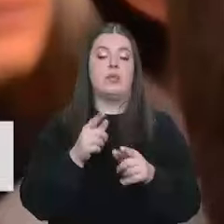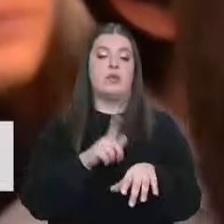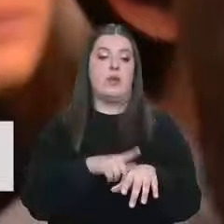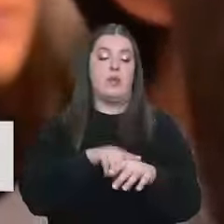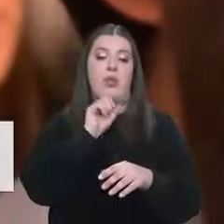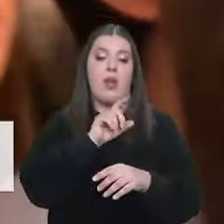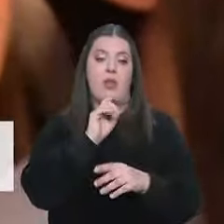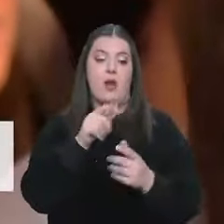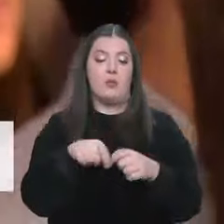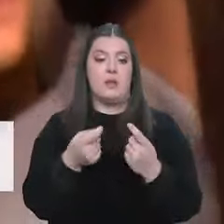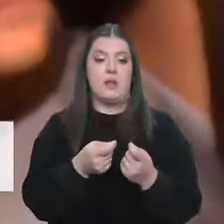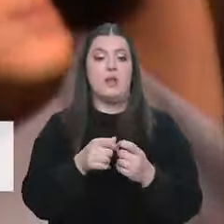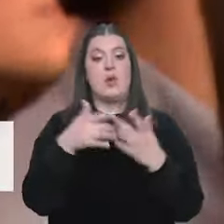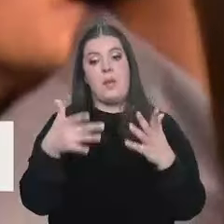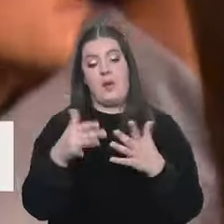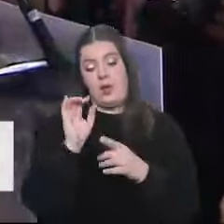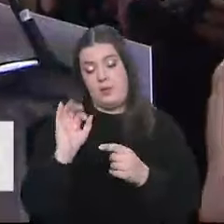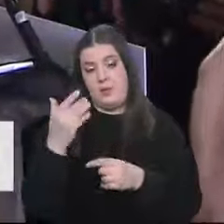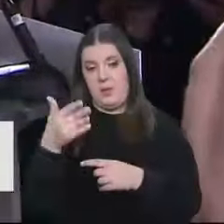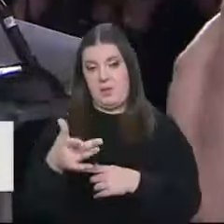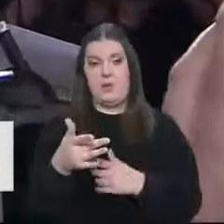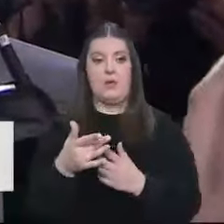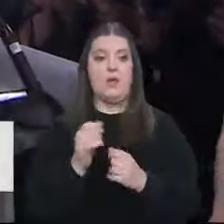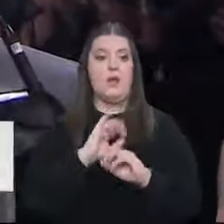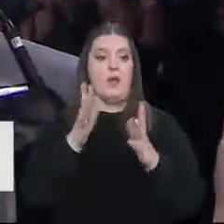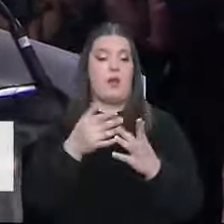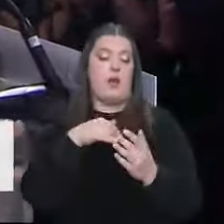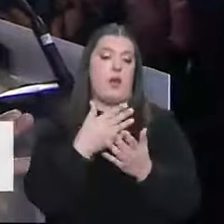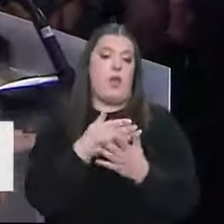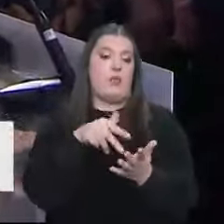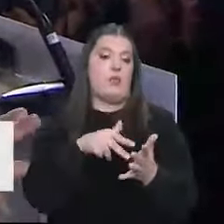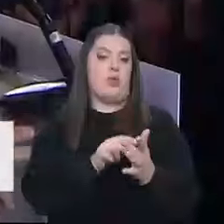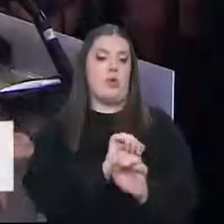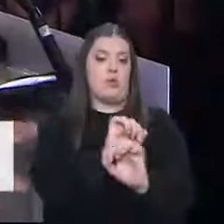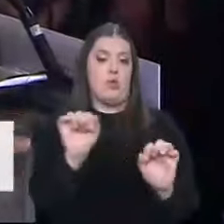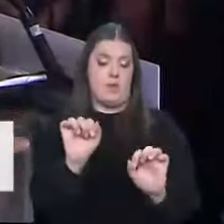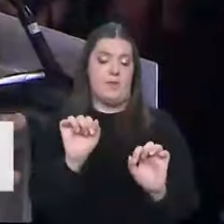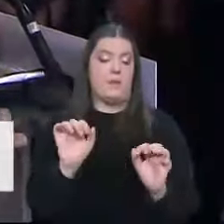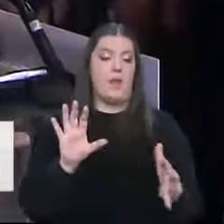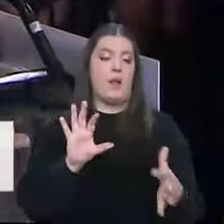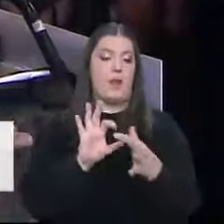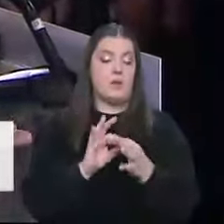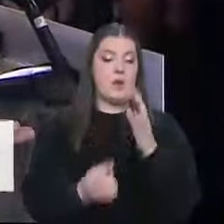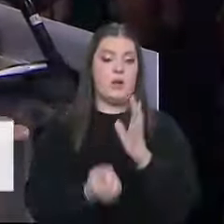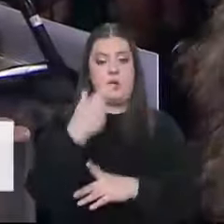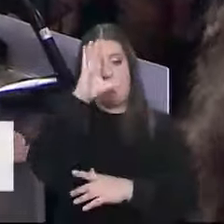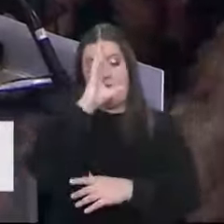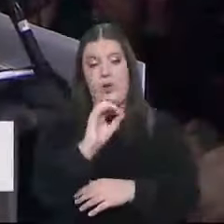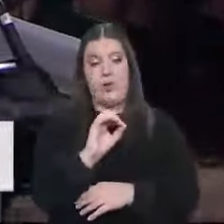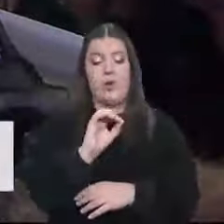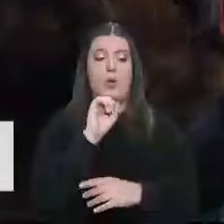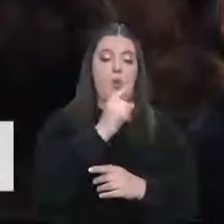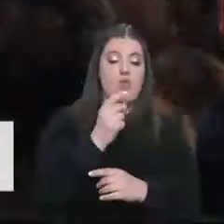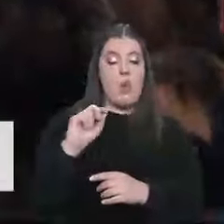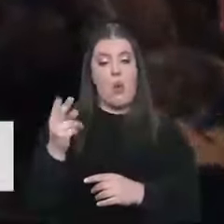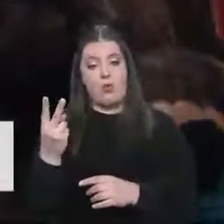aos partidos nomeadamente aos maiores partidos de clarificar aí a sua posição eh em relação a formações do governo de um ou de outro porque